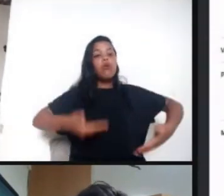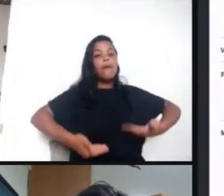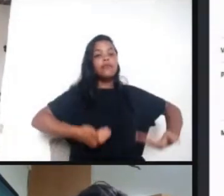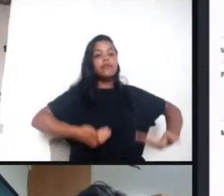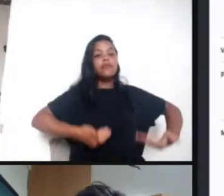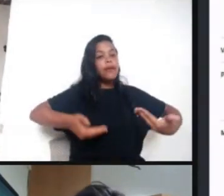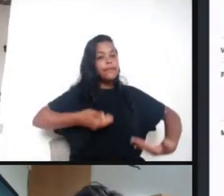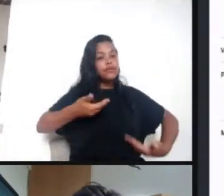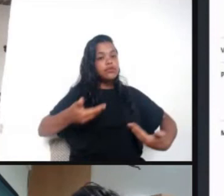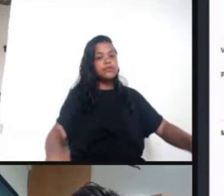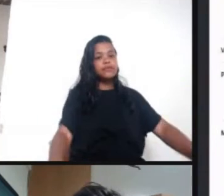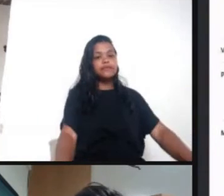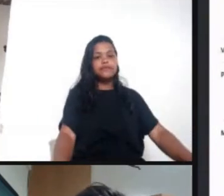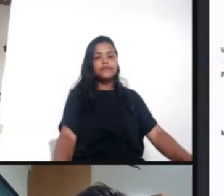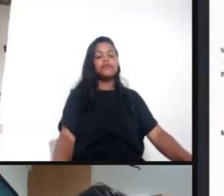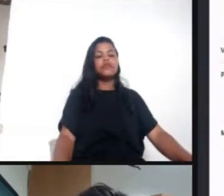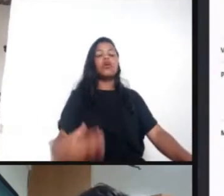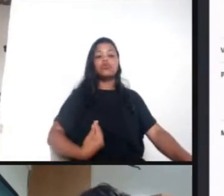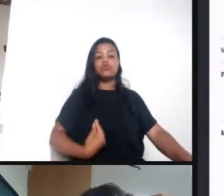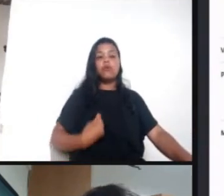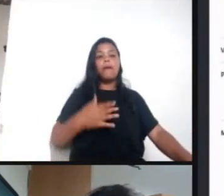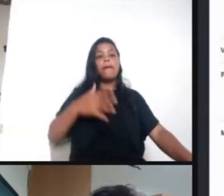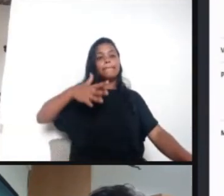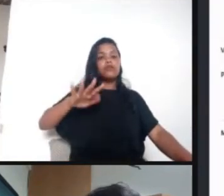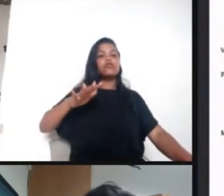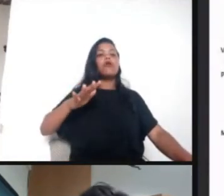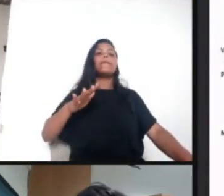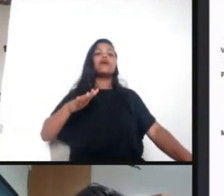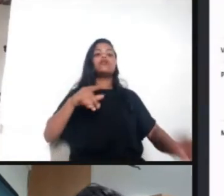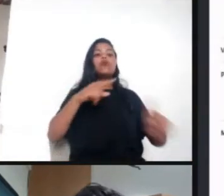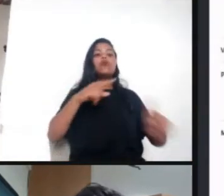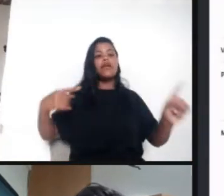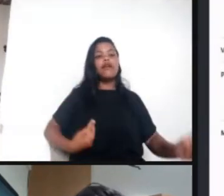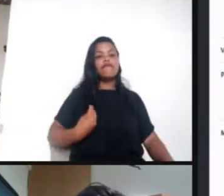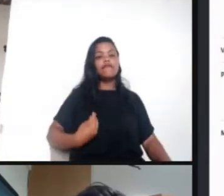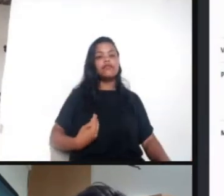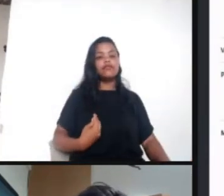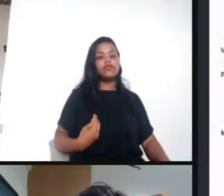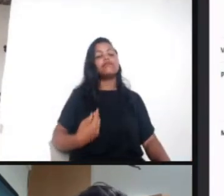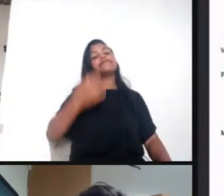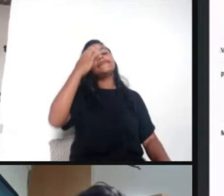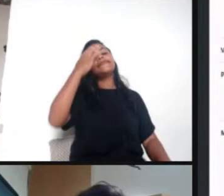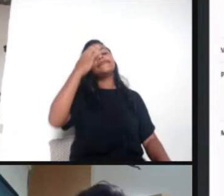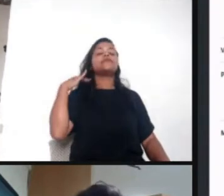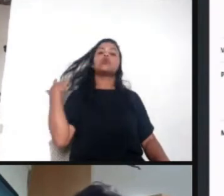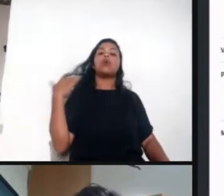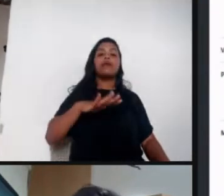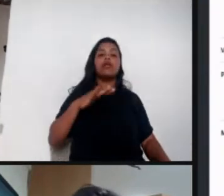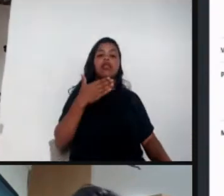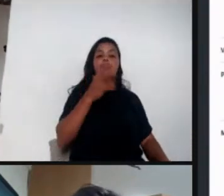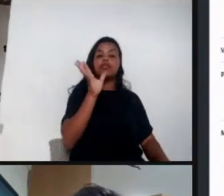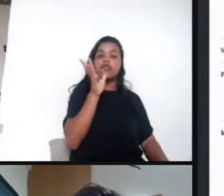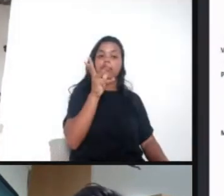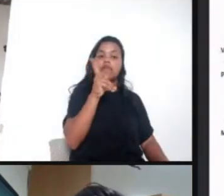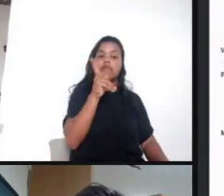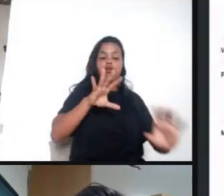meia-vida, embora o tempo seja de absorção um pouco mais lenta, mas a gente pode